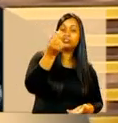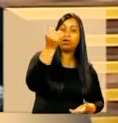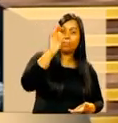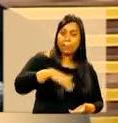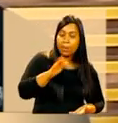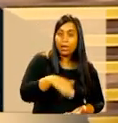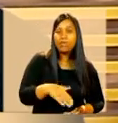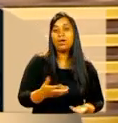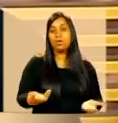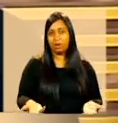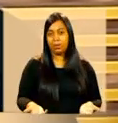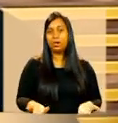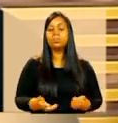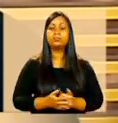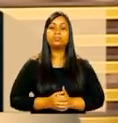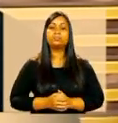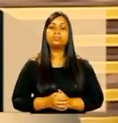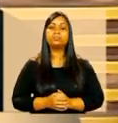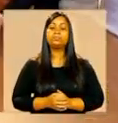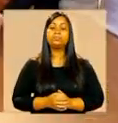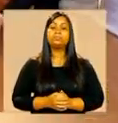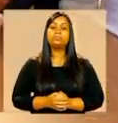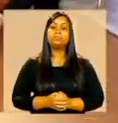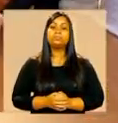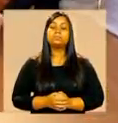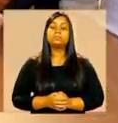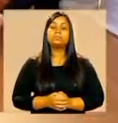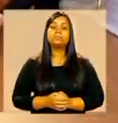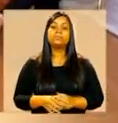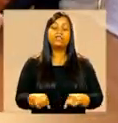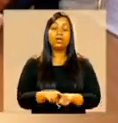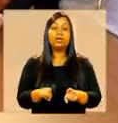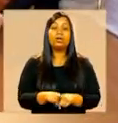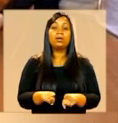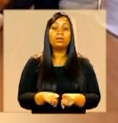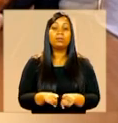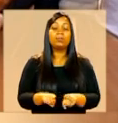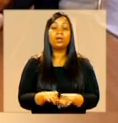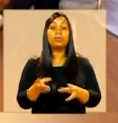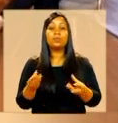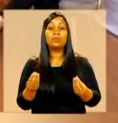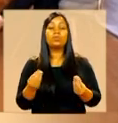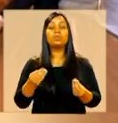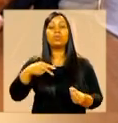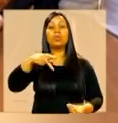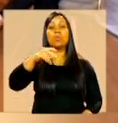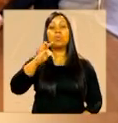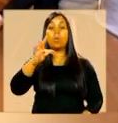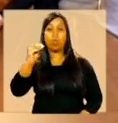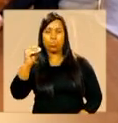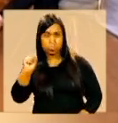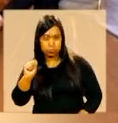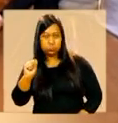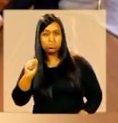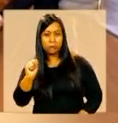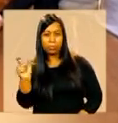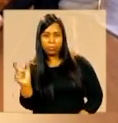barata e não se incomoda de ser de uma forma alternativa. Pontuação, né? Que bacana. Hoje as pessoas têm muito esse tipo de